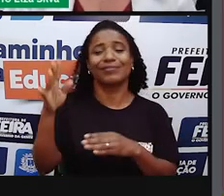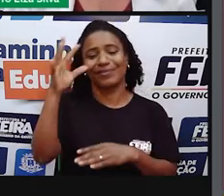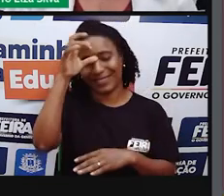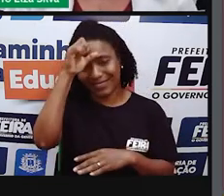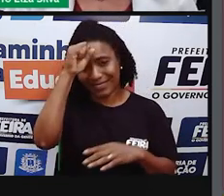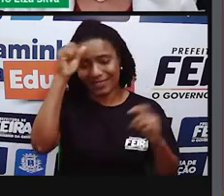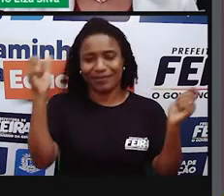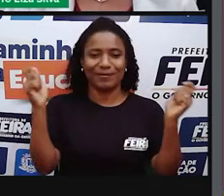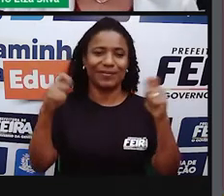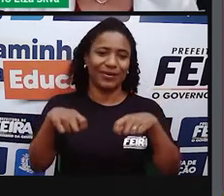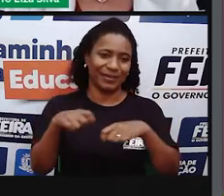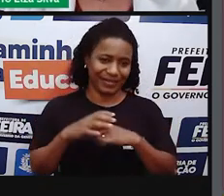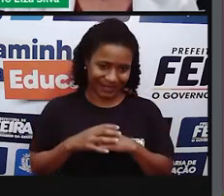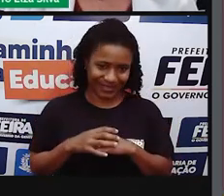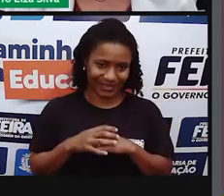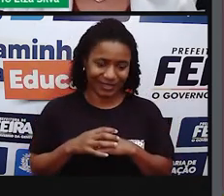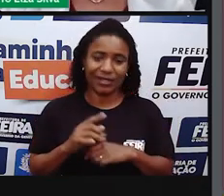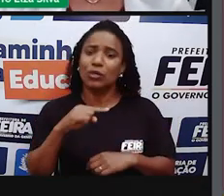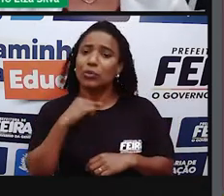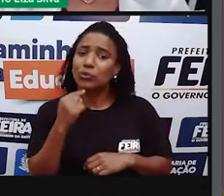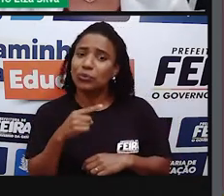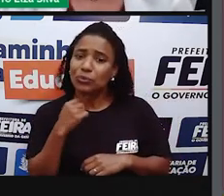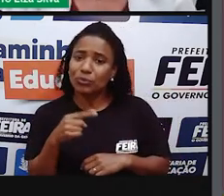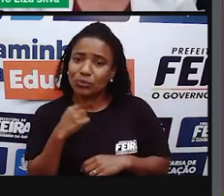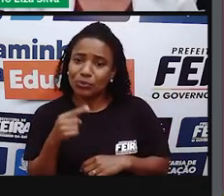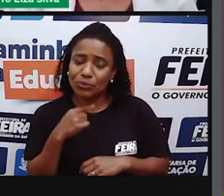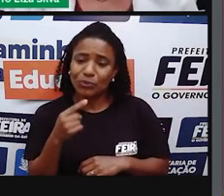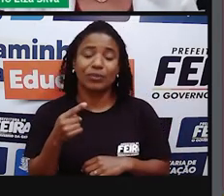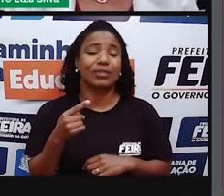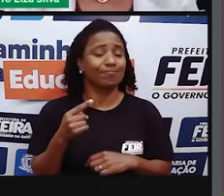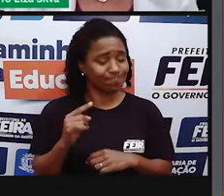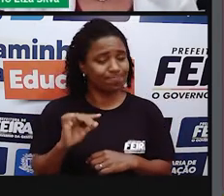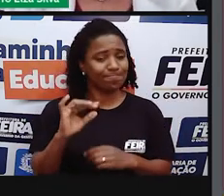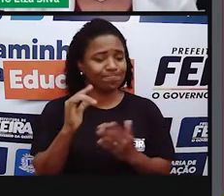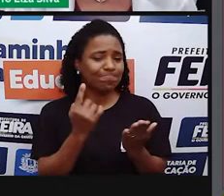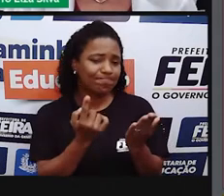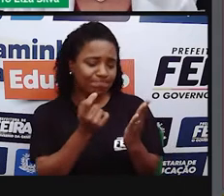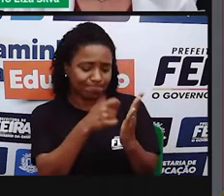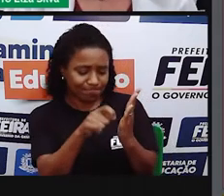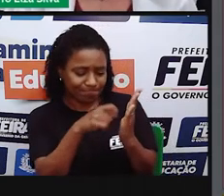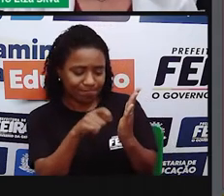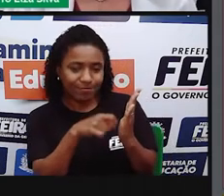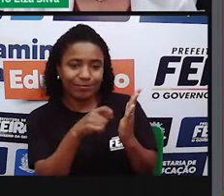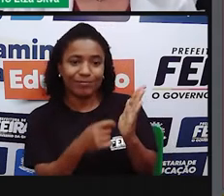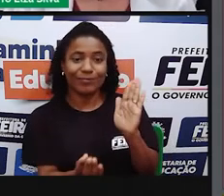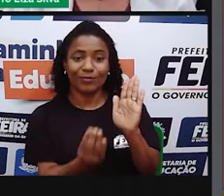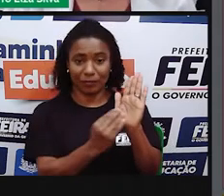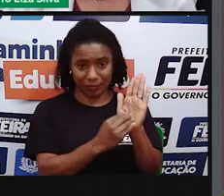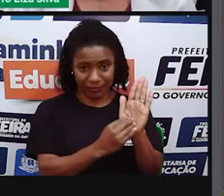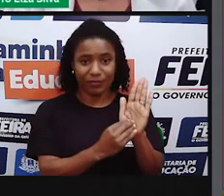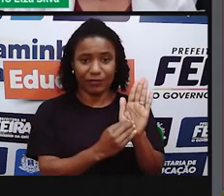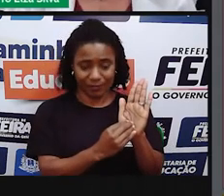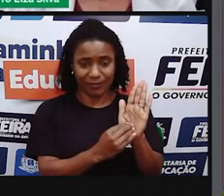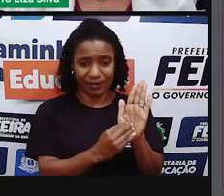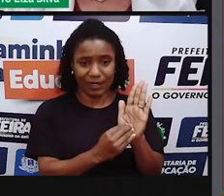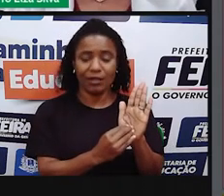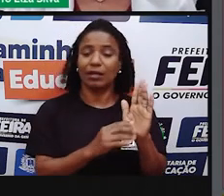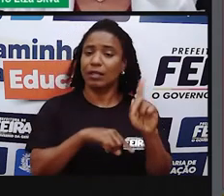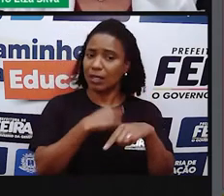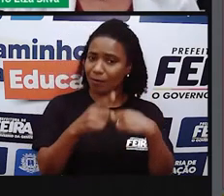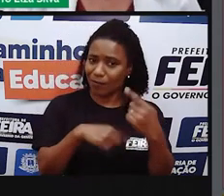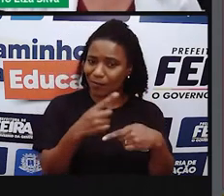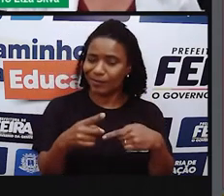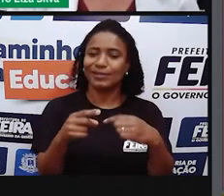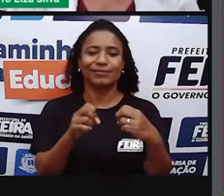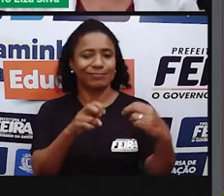que essas dúvidas não sejam sanadas. Anote-as no caderno e na primeira oportunidade você pode tirá-las